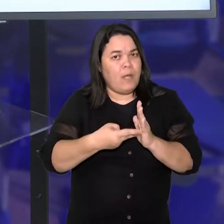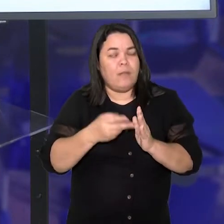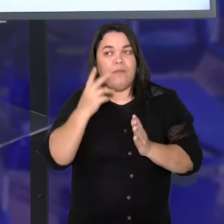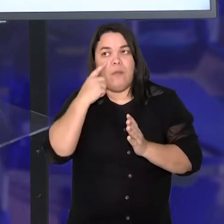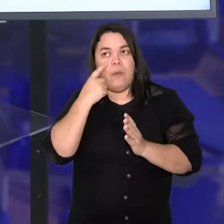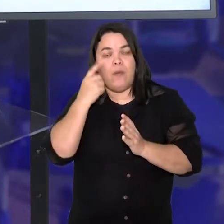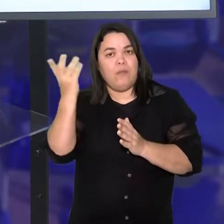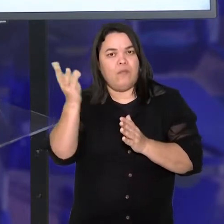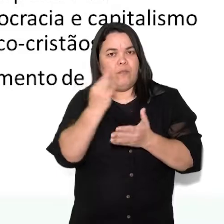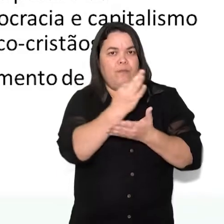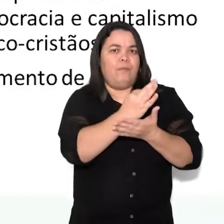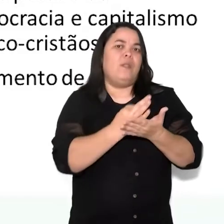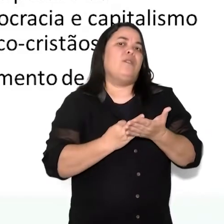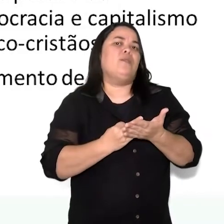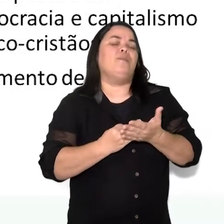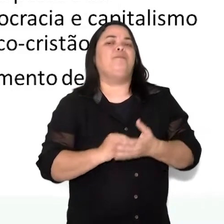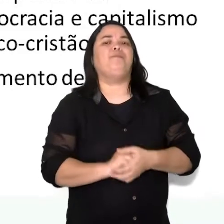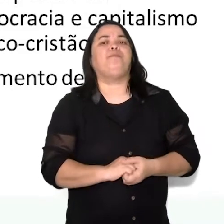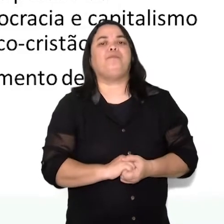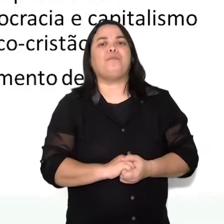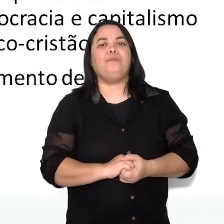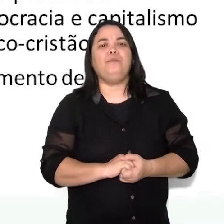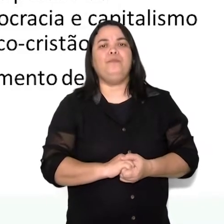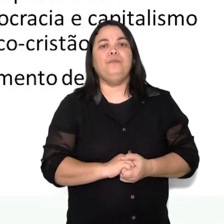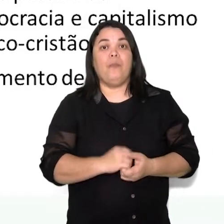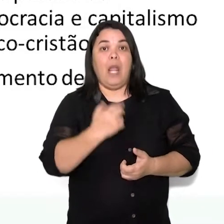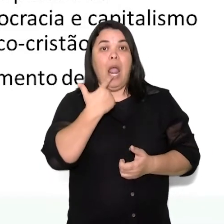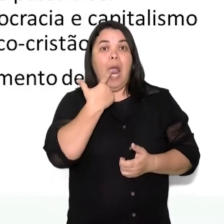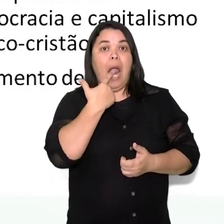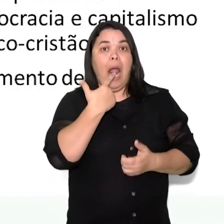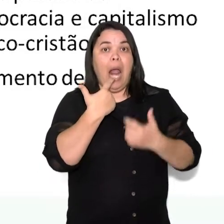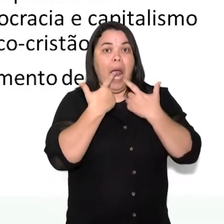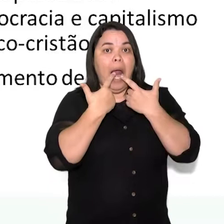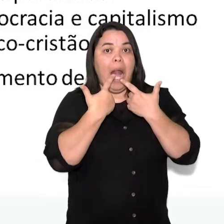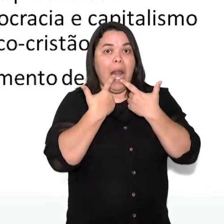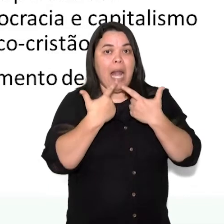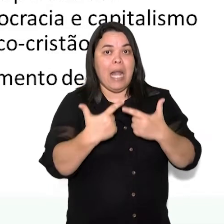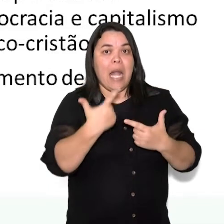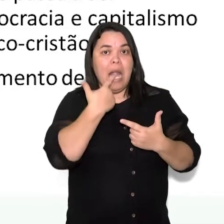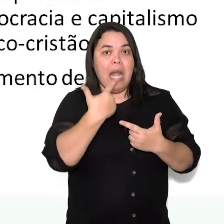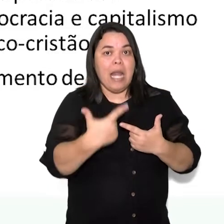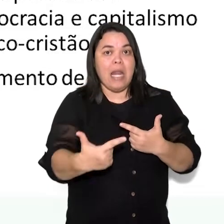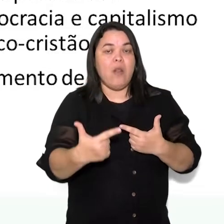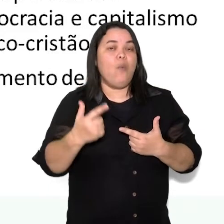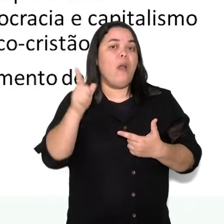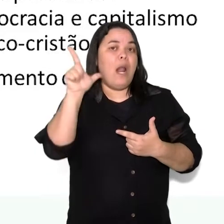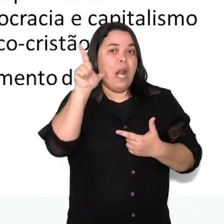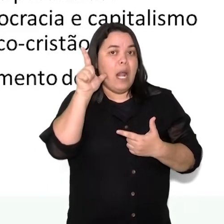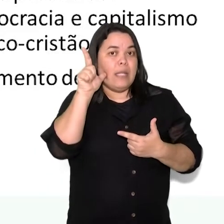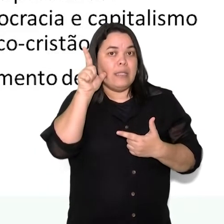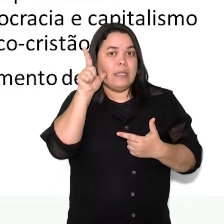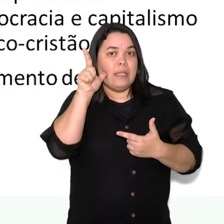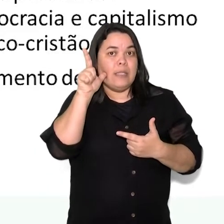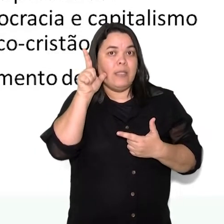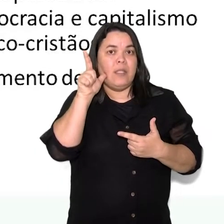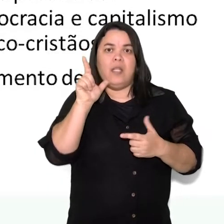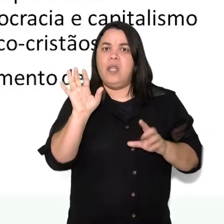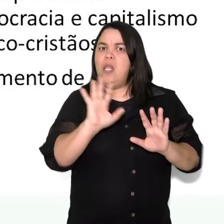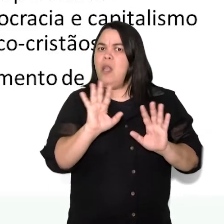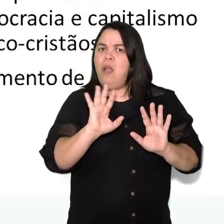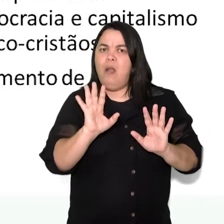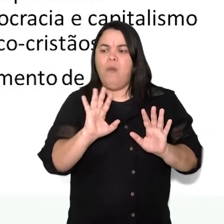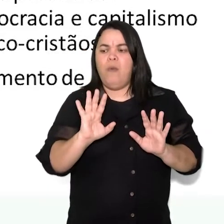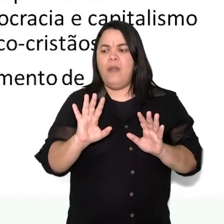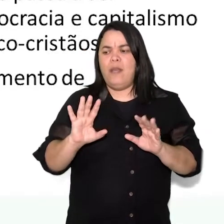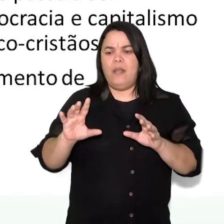que traz o quarto passo. Falar uma língua de origem latina e estar a oeste do meridiano de Greenwich não é suficiente para estar